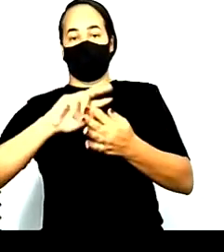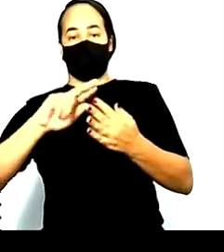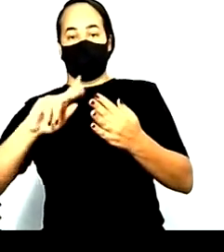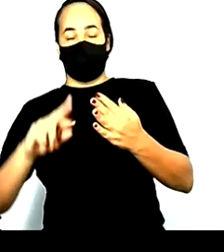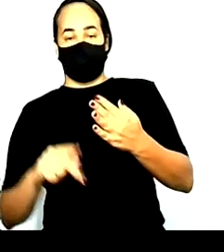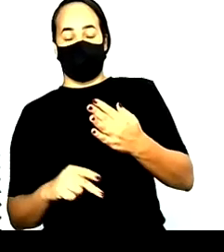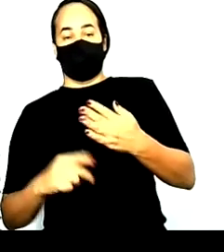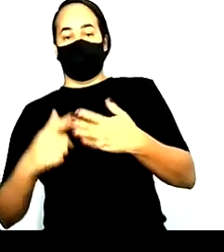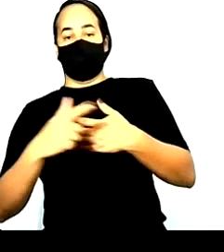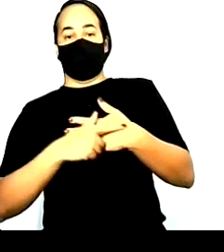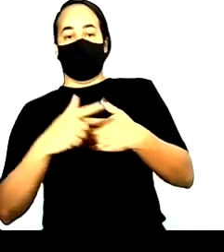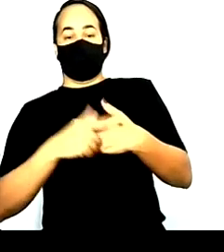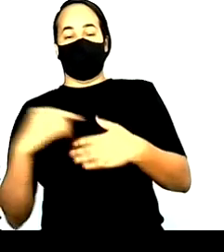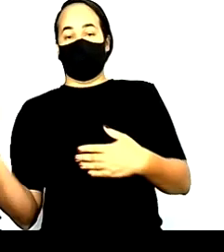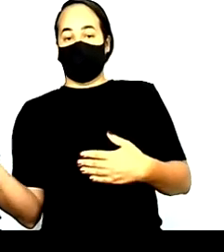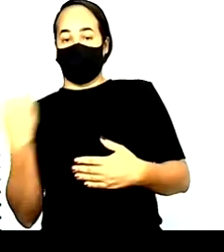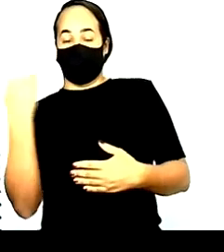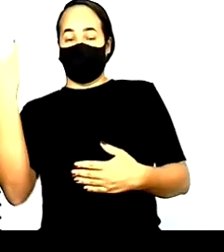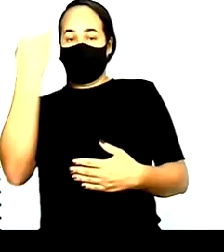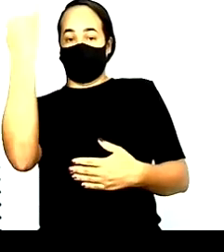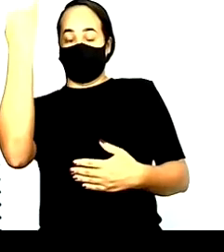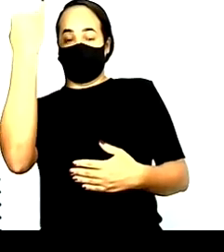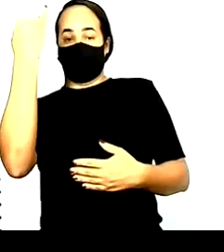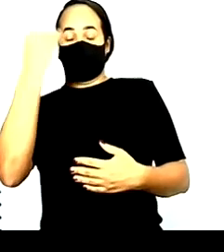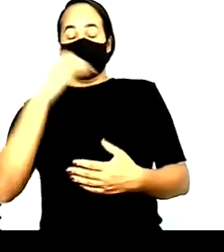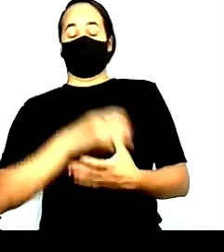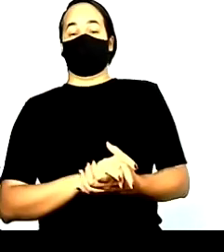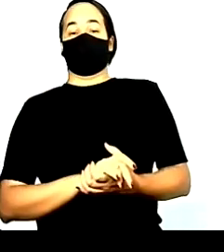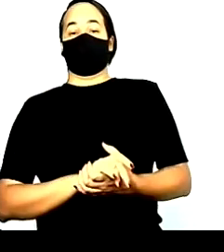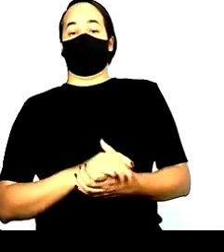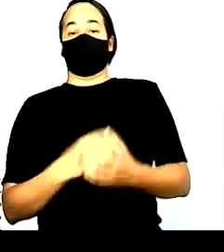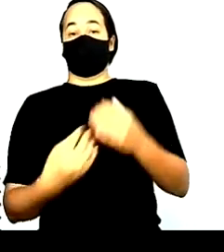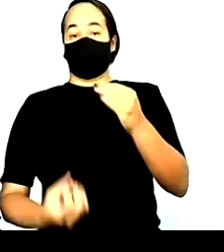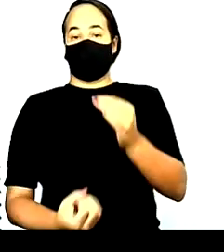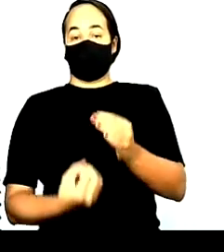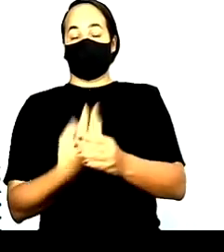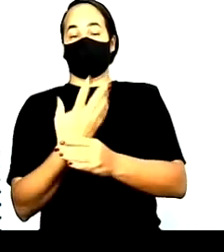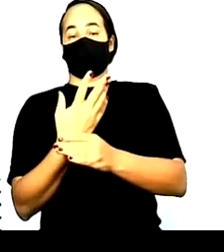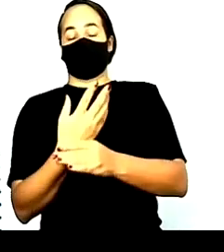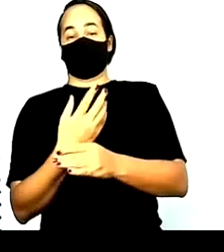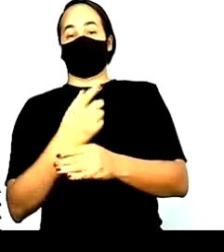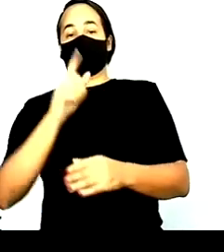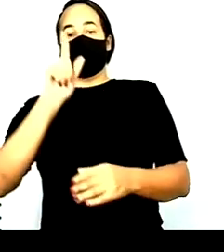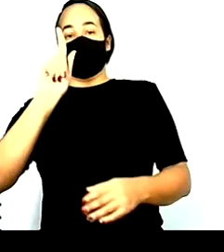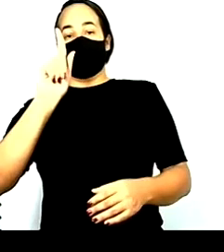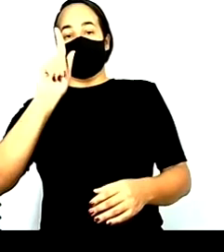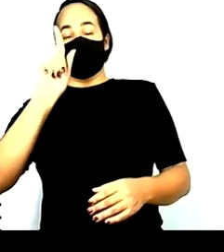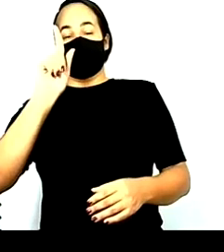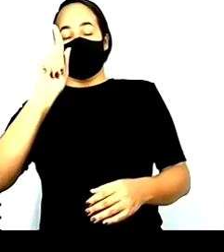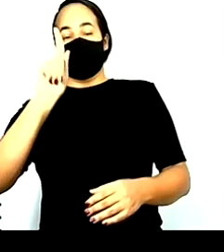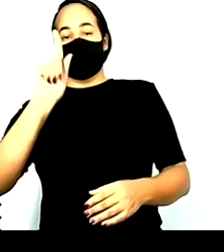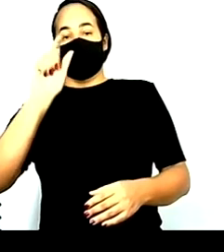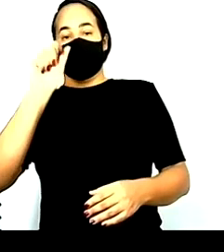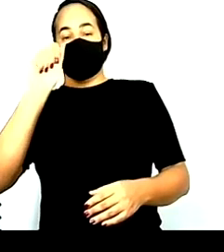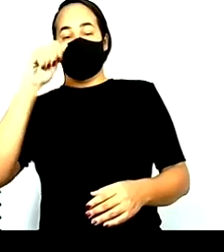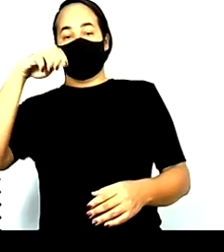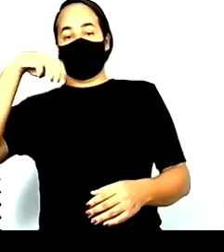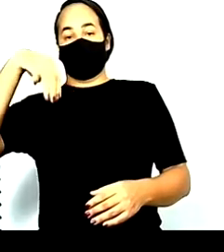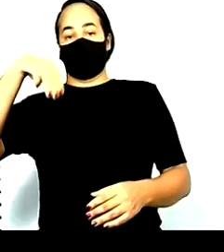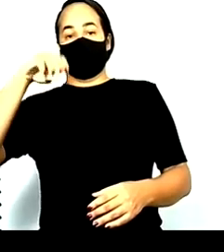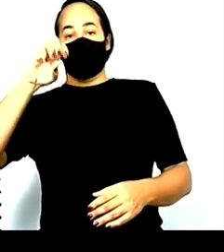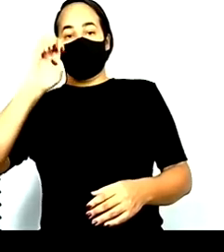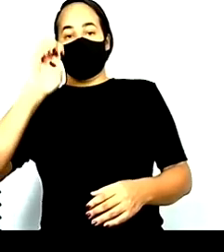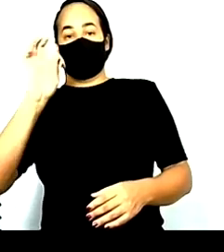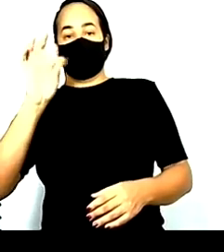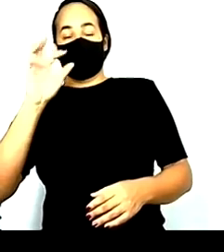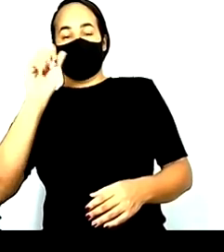deles, produz os gametas femininos, que é conhecidos como óvulos. Segundo, fornece um local apropriado